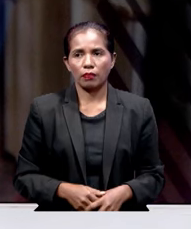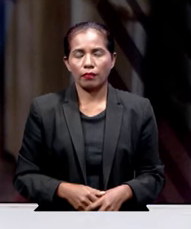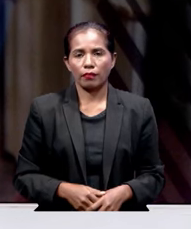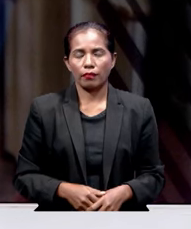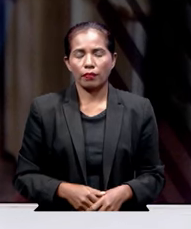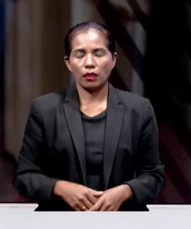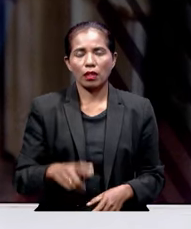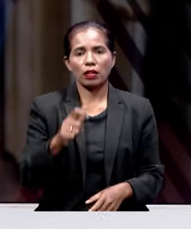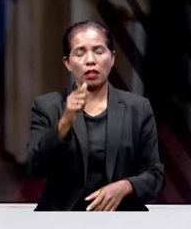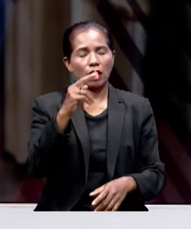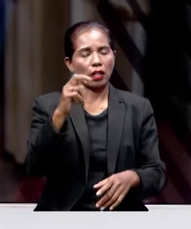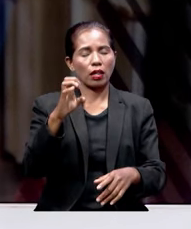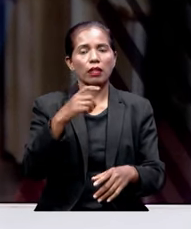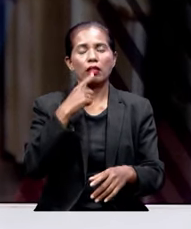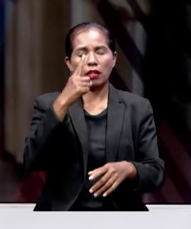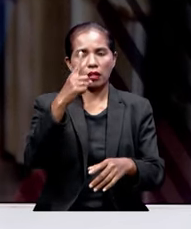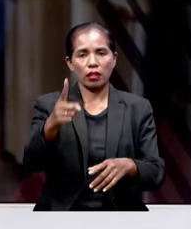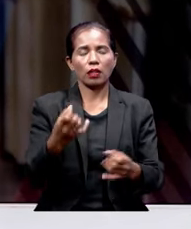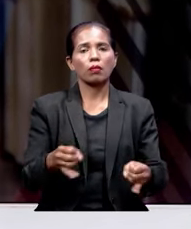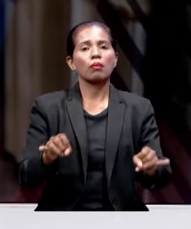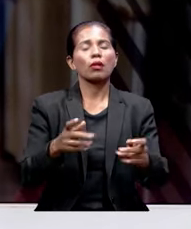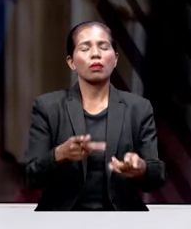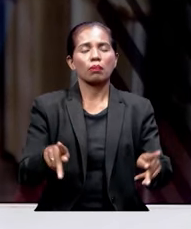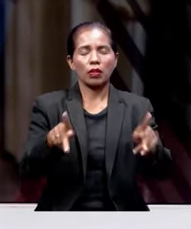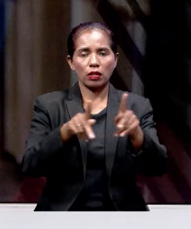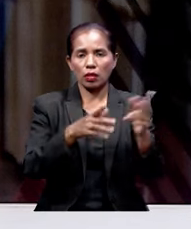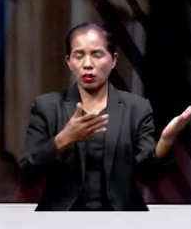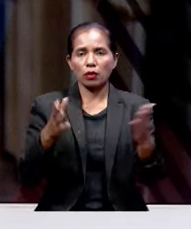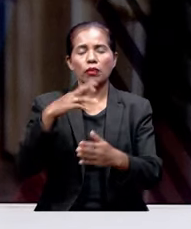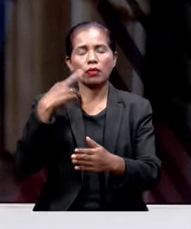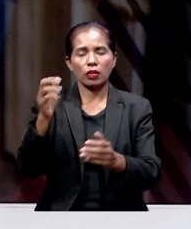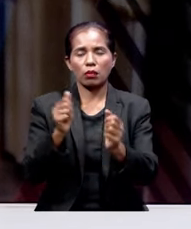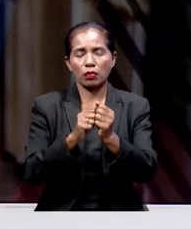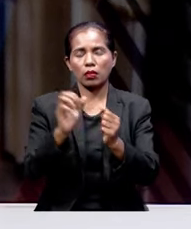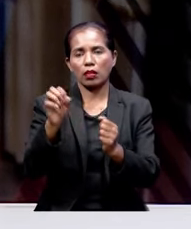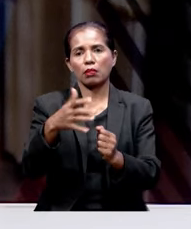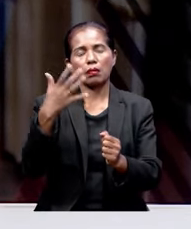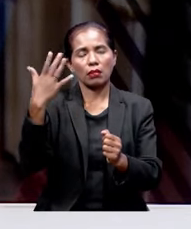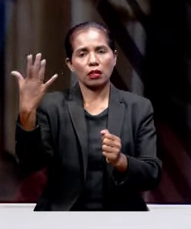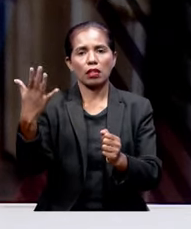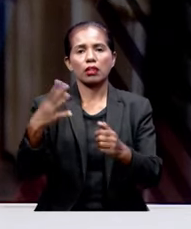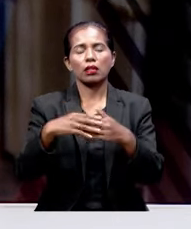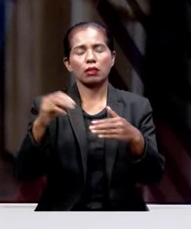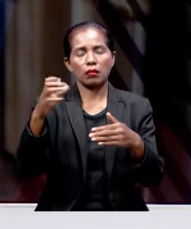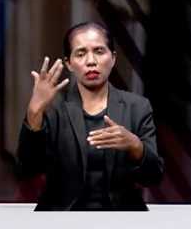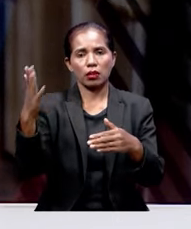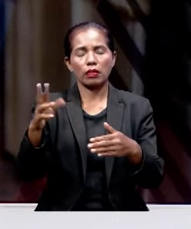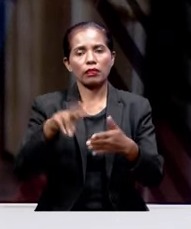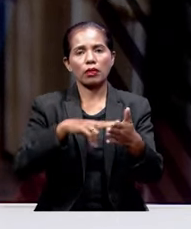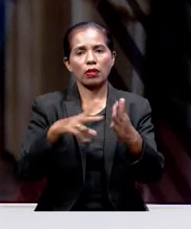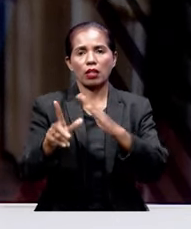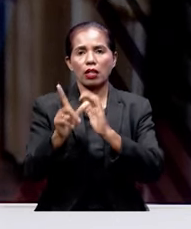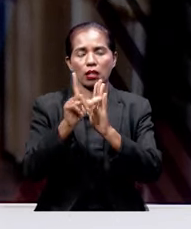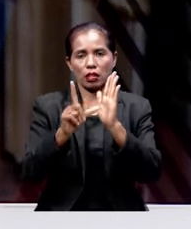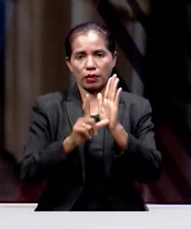Tane consumidor considera imprese importadora sirene be fan fos li o dólar sa nulo resen lima viola le presu justo.